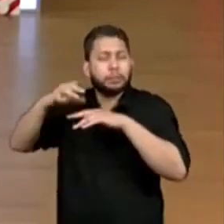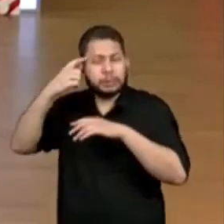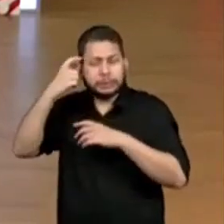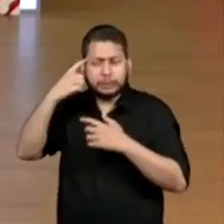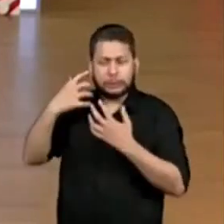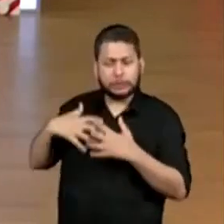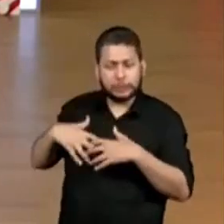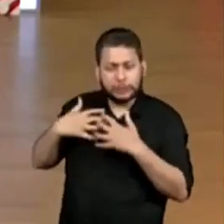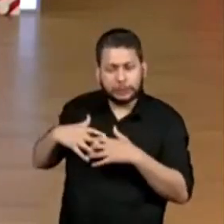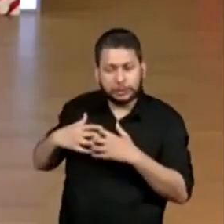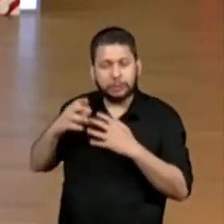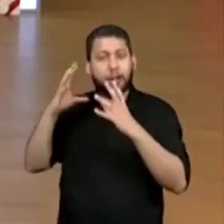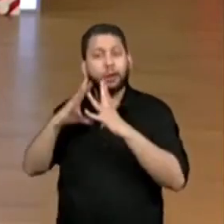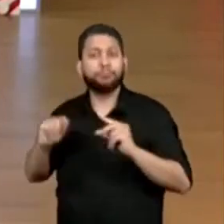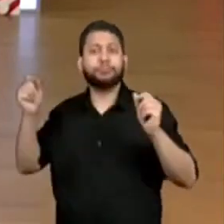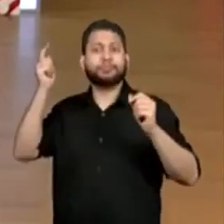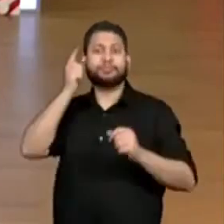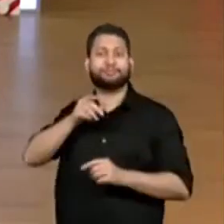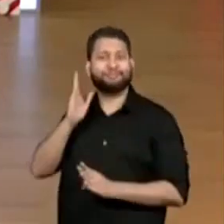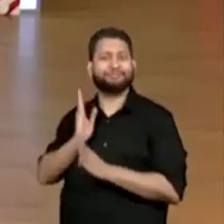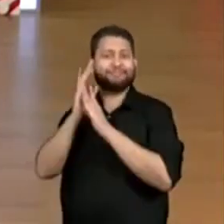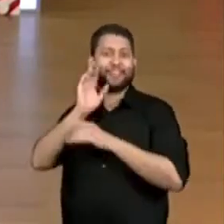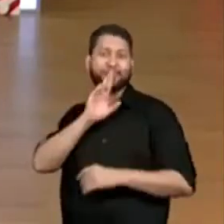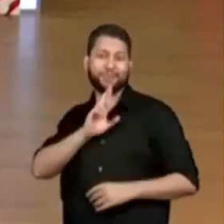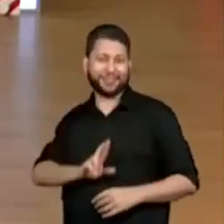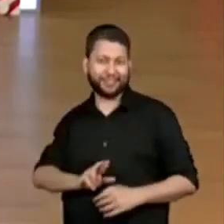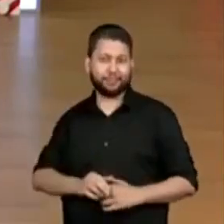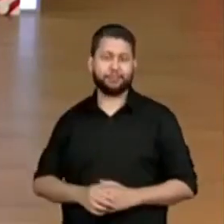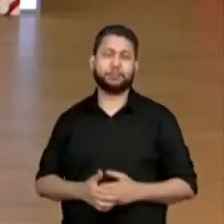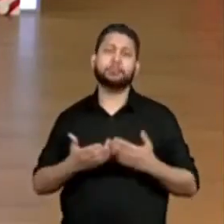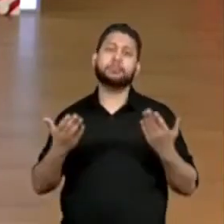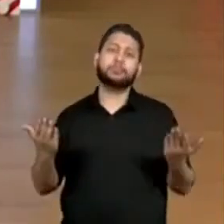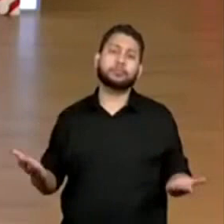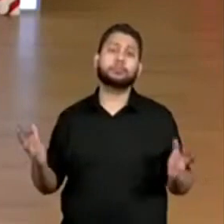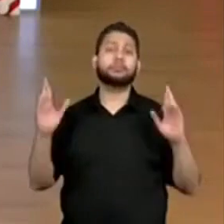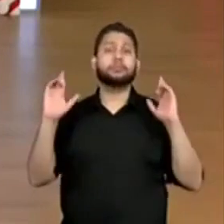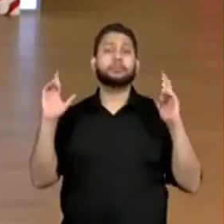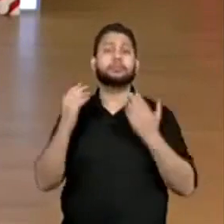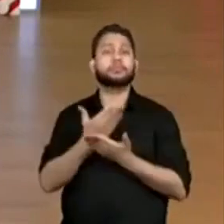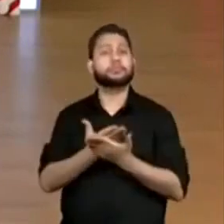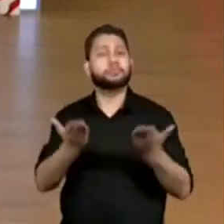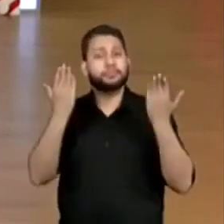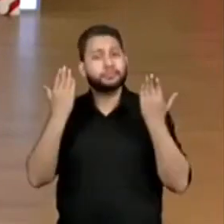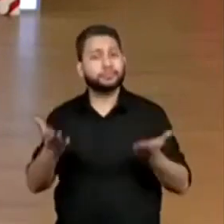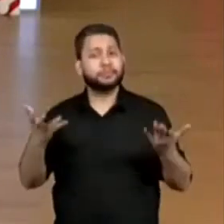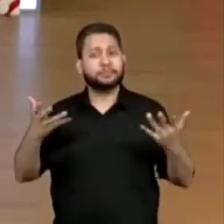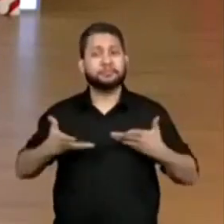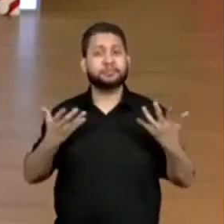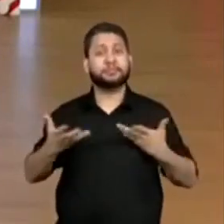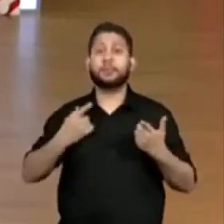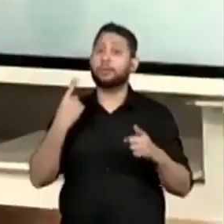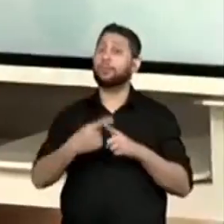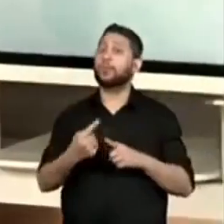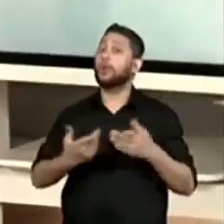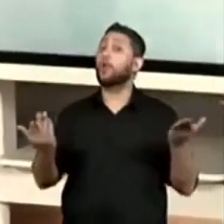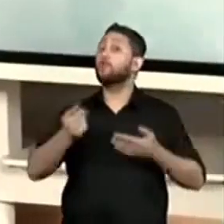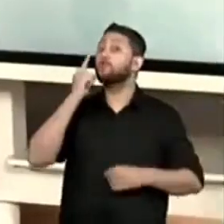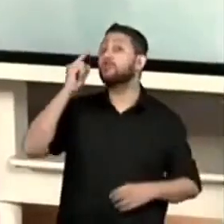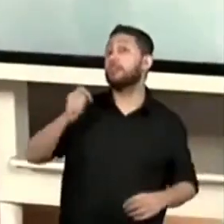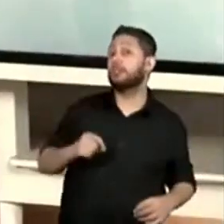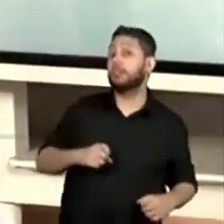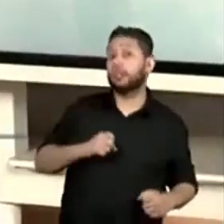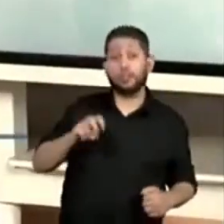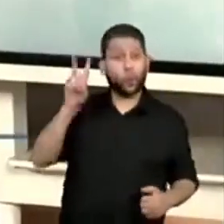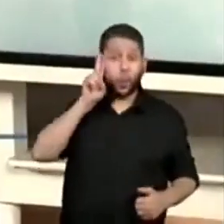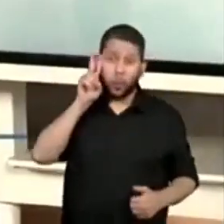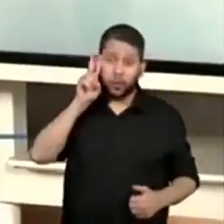certo eu espero que você chega a chegar e lado porque a semana está apenas começando E como sempre